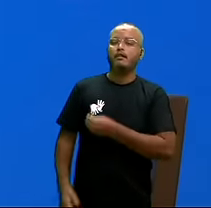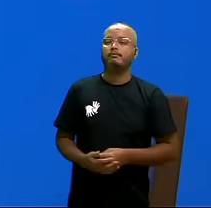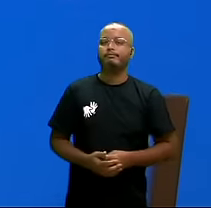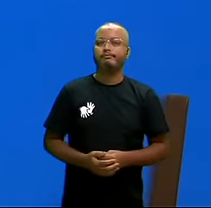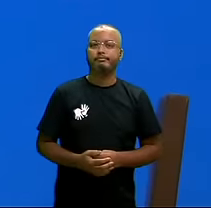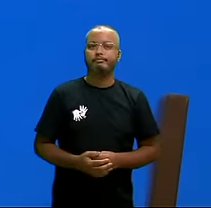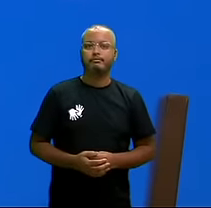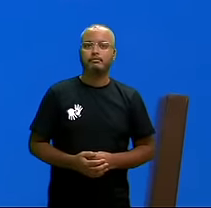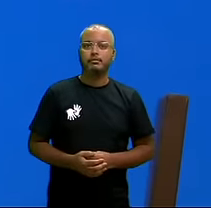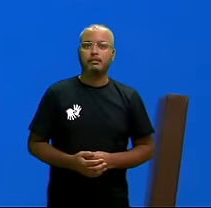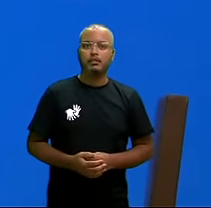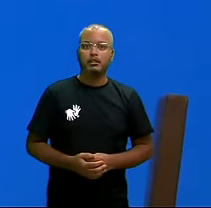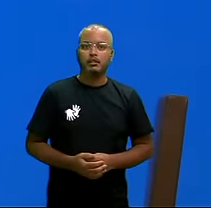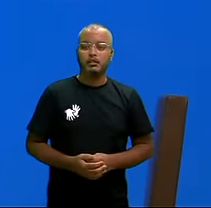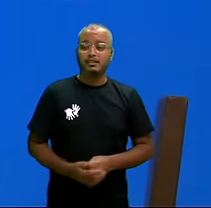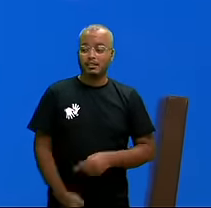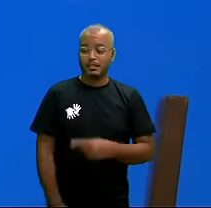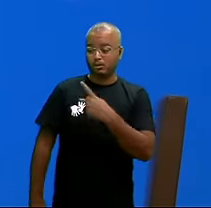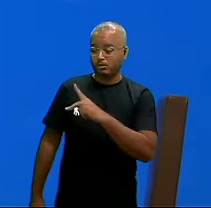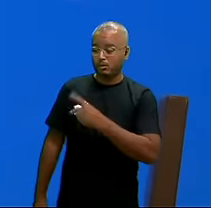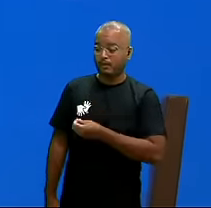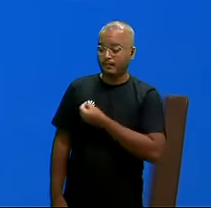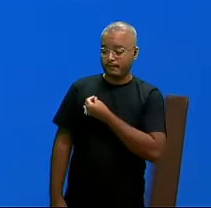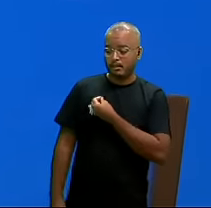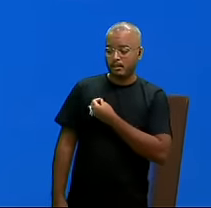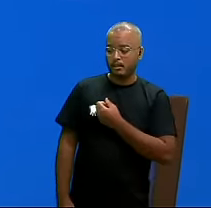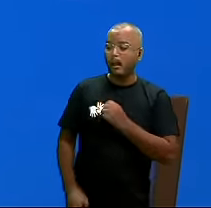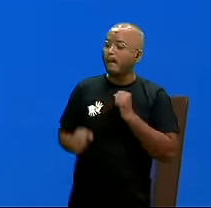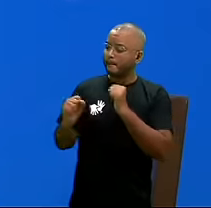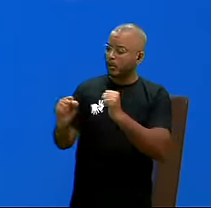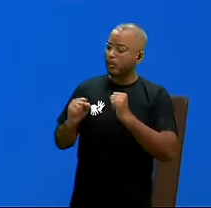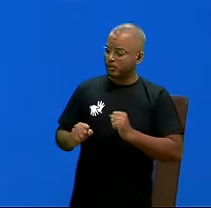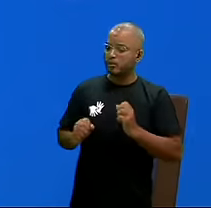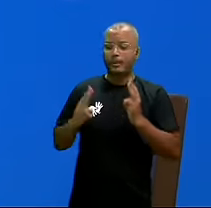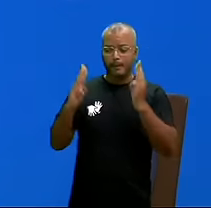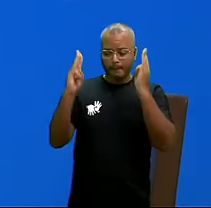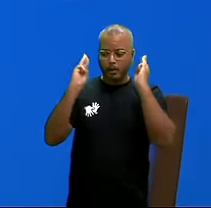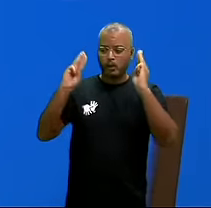Moisés passou. O negócio vai ser contigo. Podia ser teus pais, não foi, vai ser você.